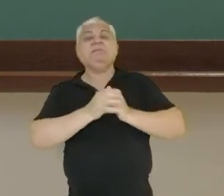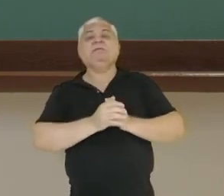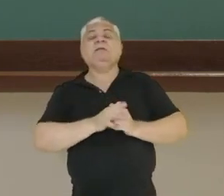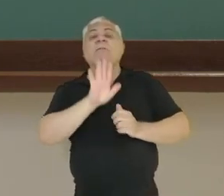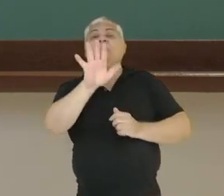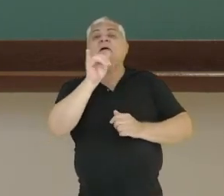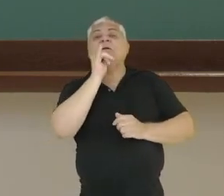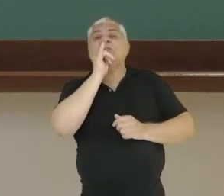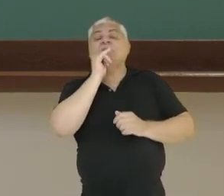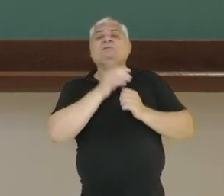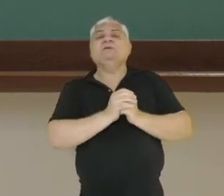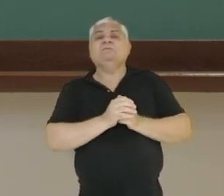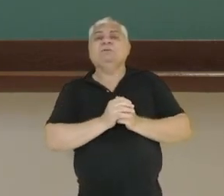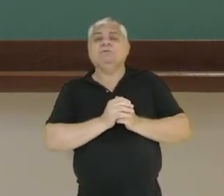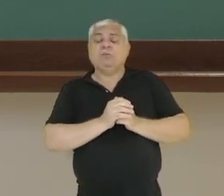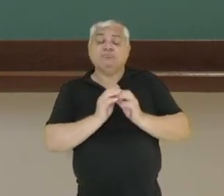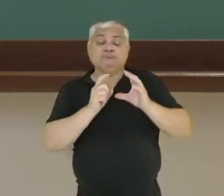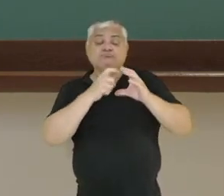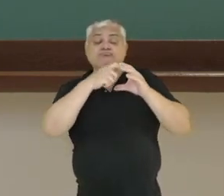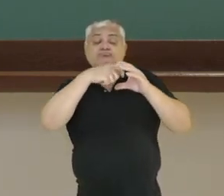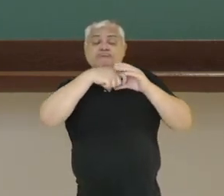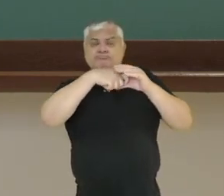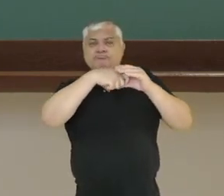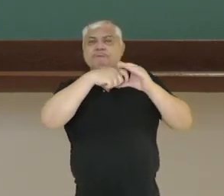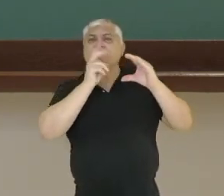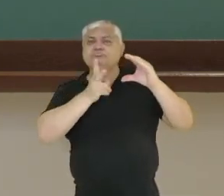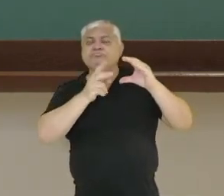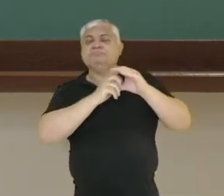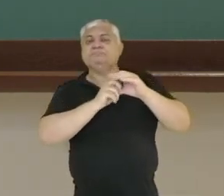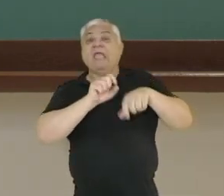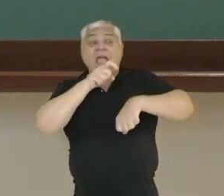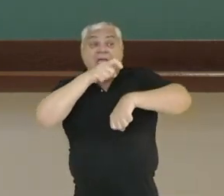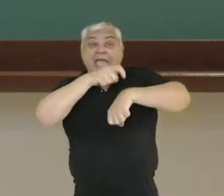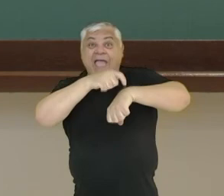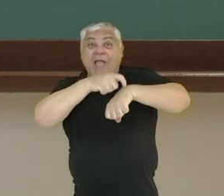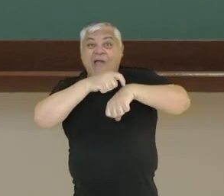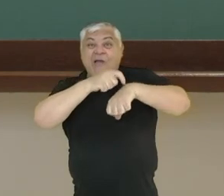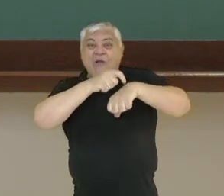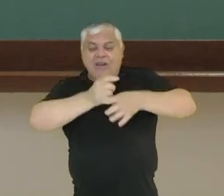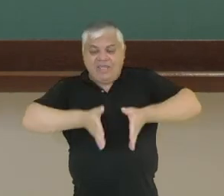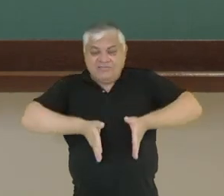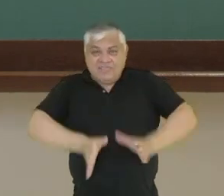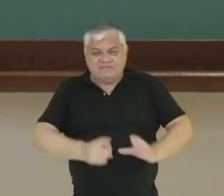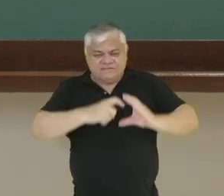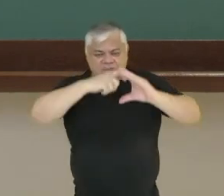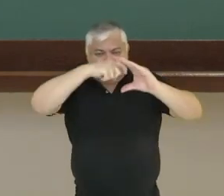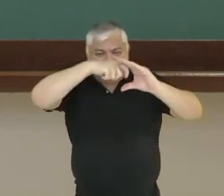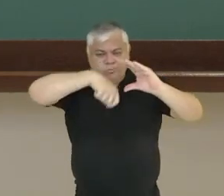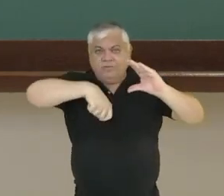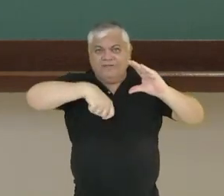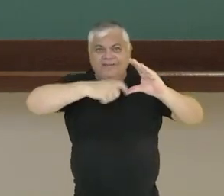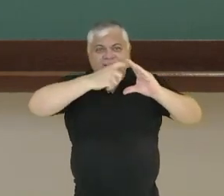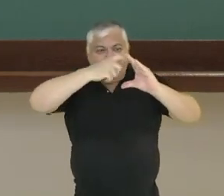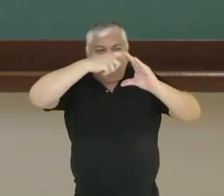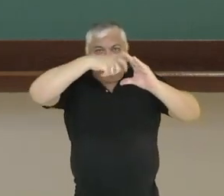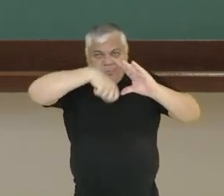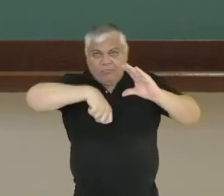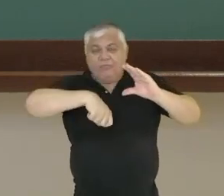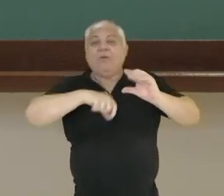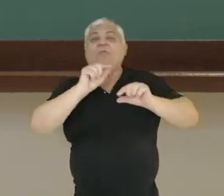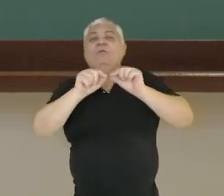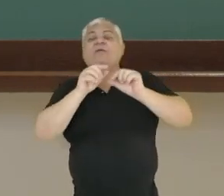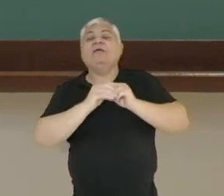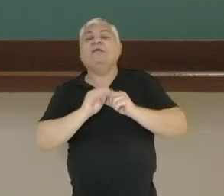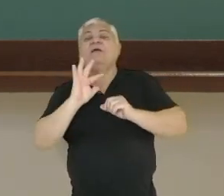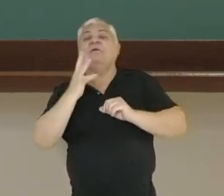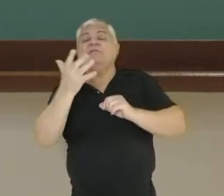e mantêm esse embriãozinho lá. Quando chega a hora do nascimento, essa taxa de hormônio gonadotropina